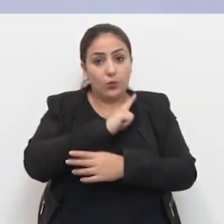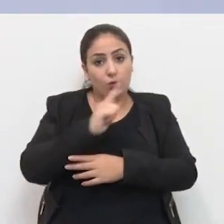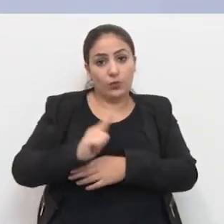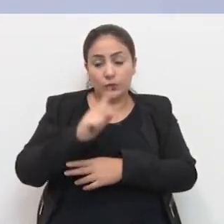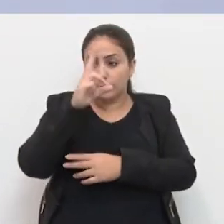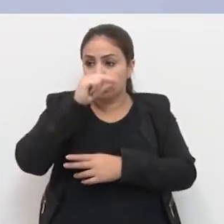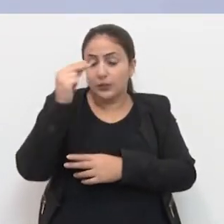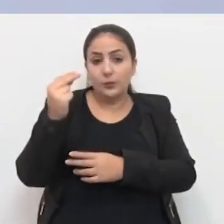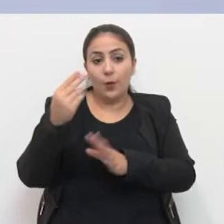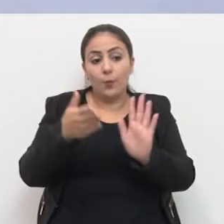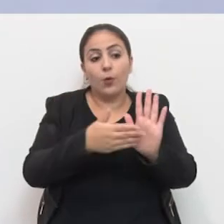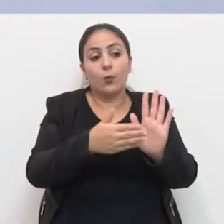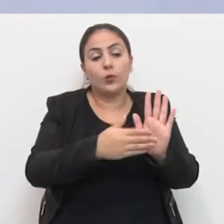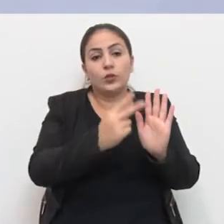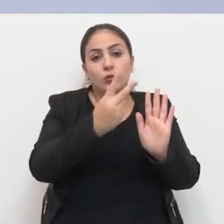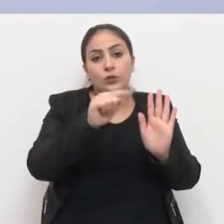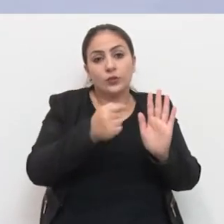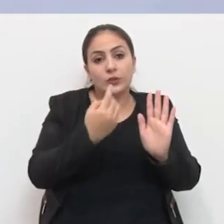municipal oferecer